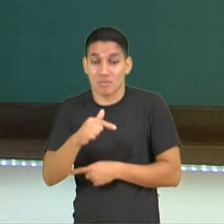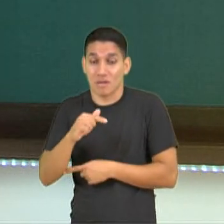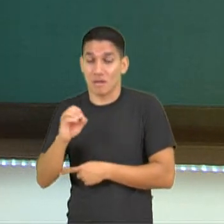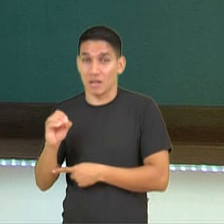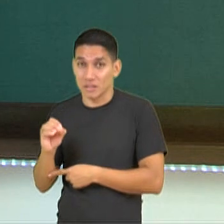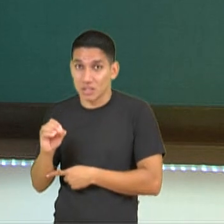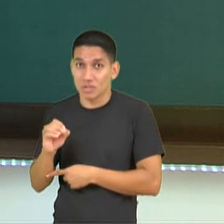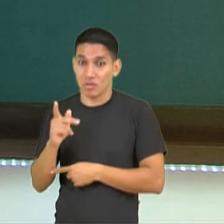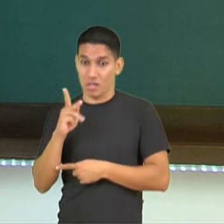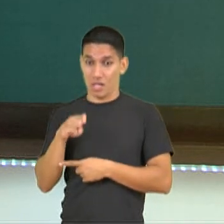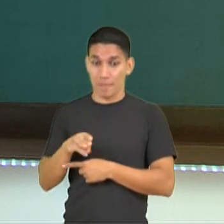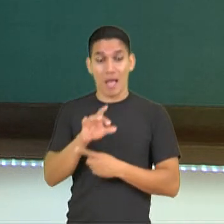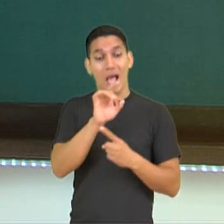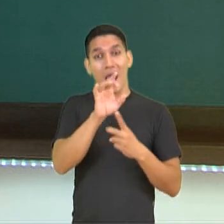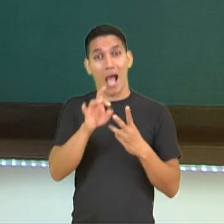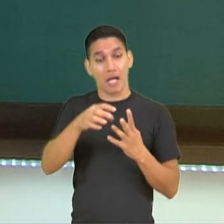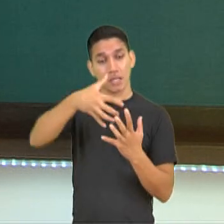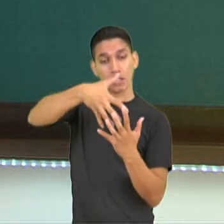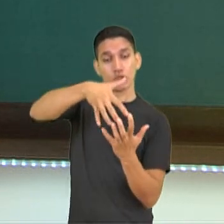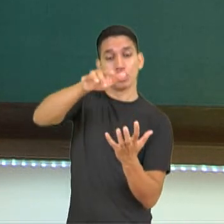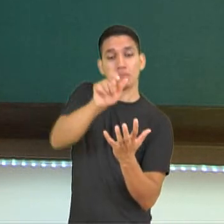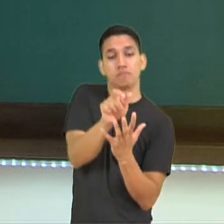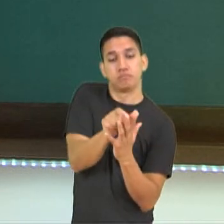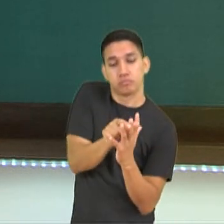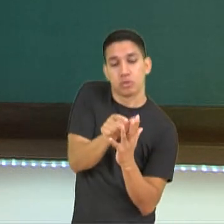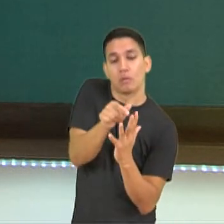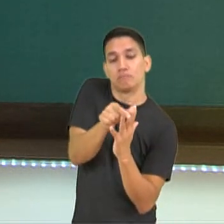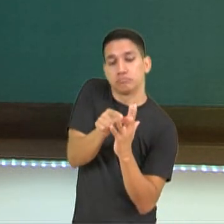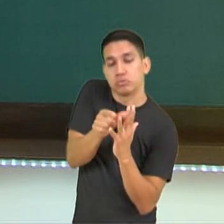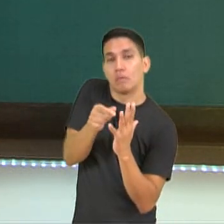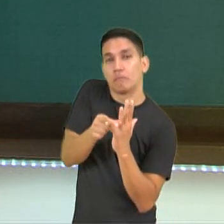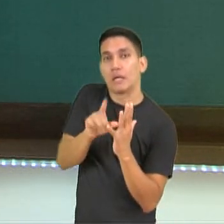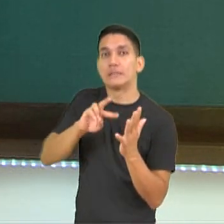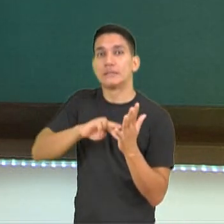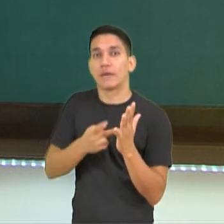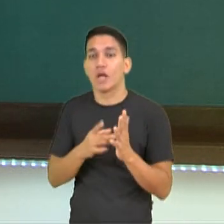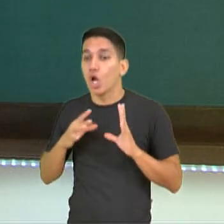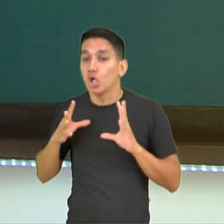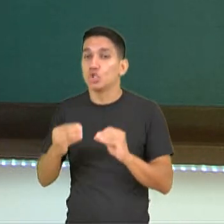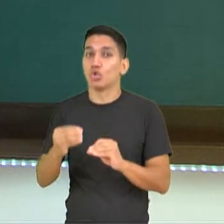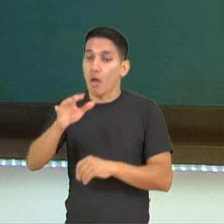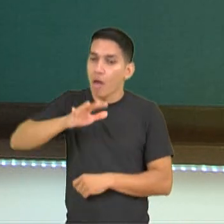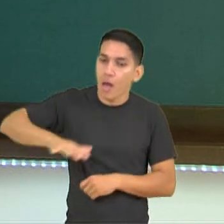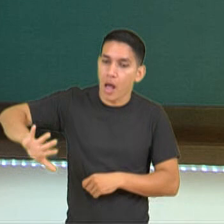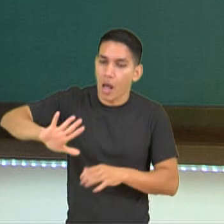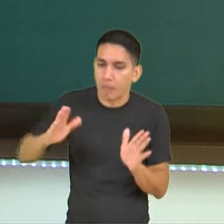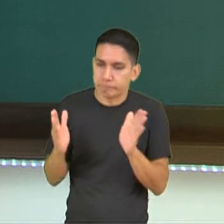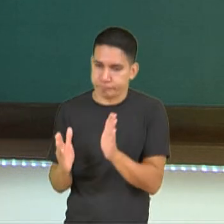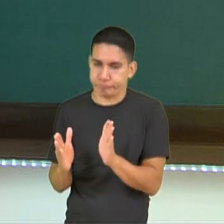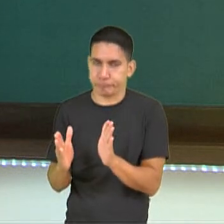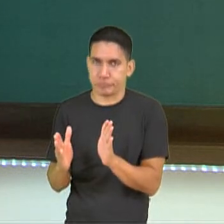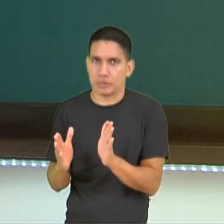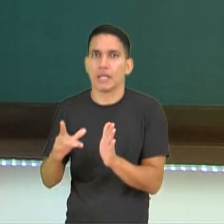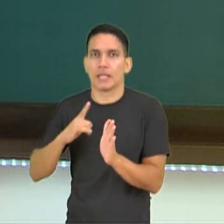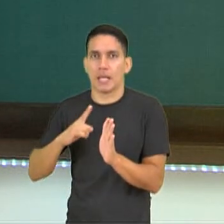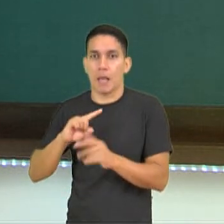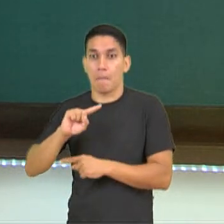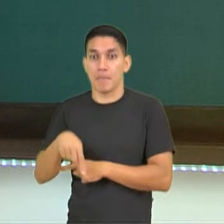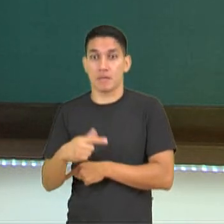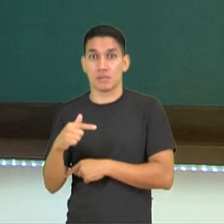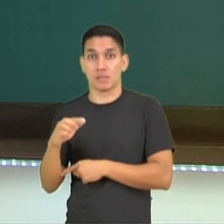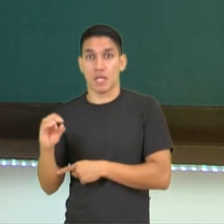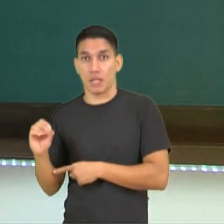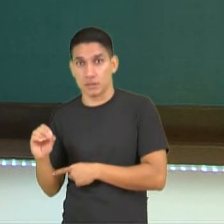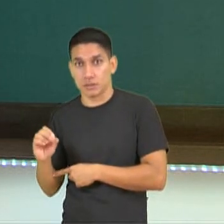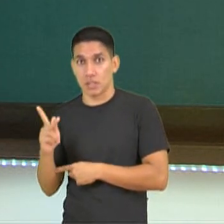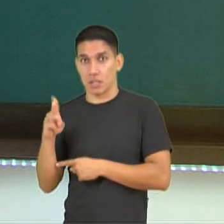quilômetros cada fuso horário tem. Ou seja, todos os lugares que estiverem dentro desses 1.700 quilômetros vão